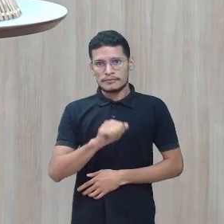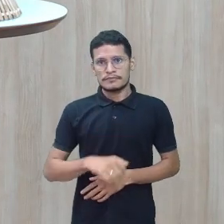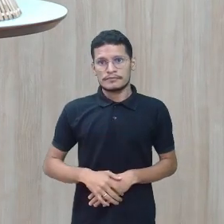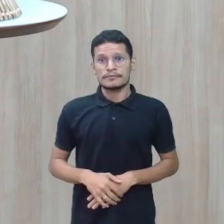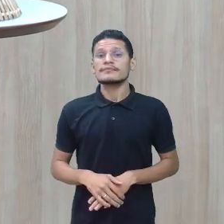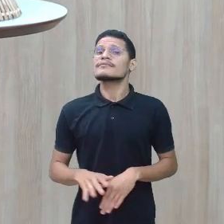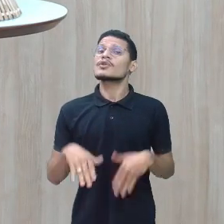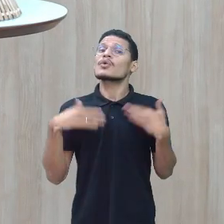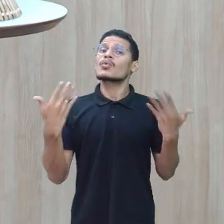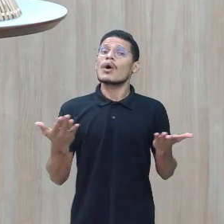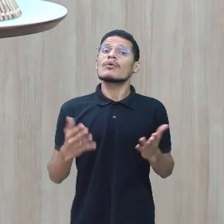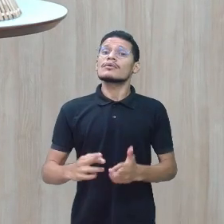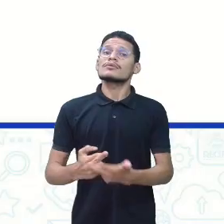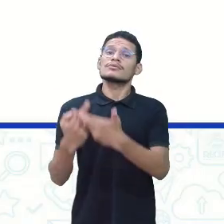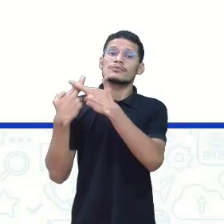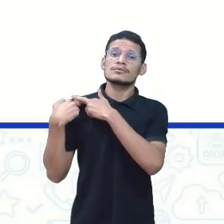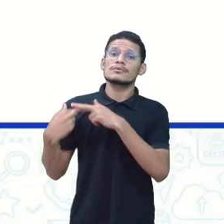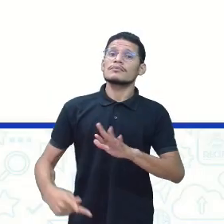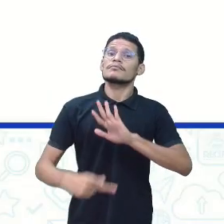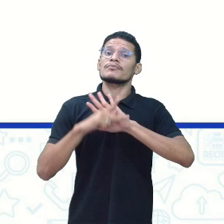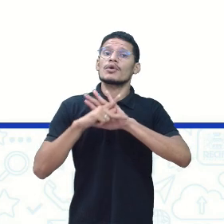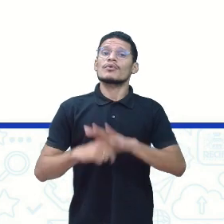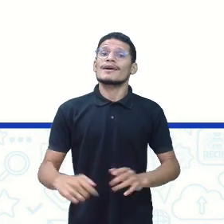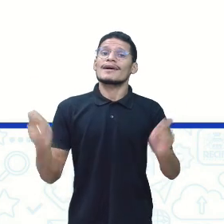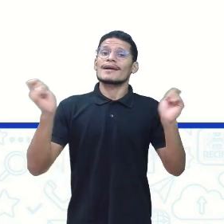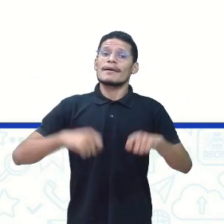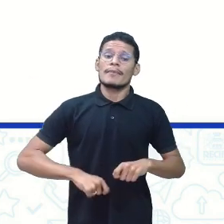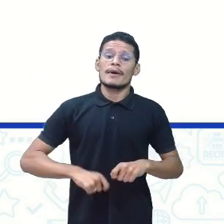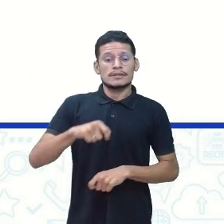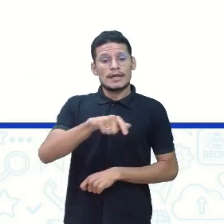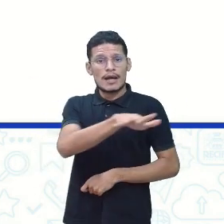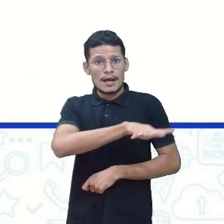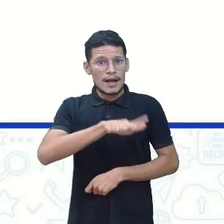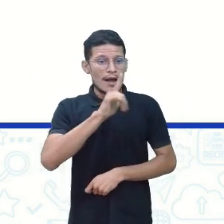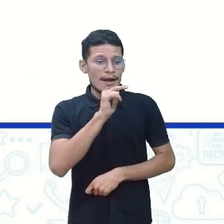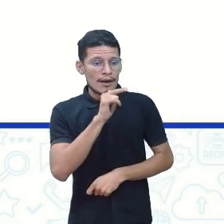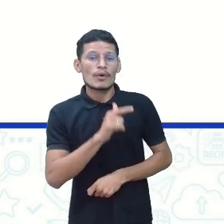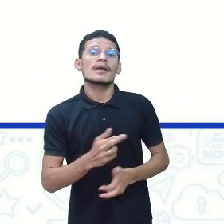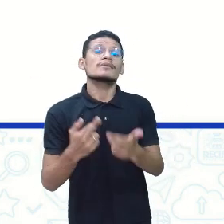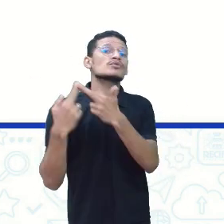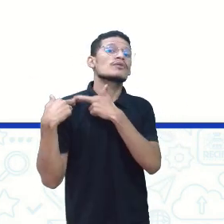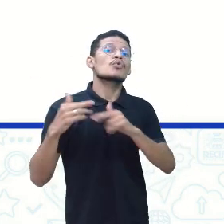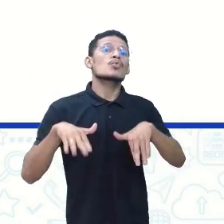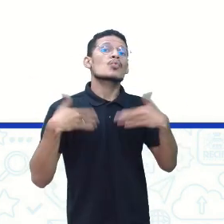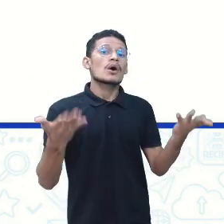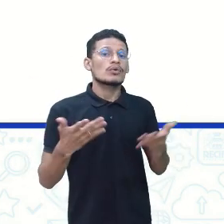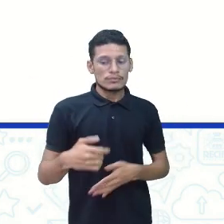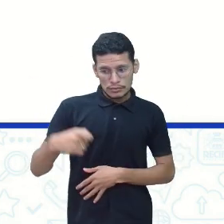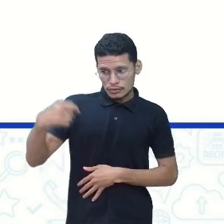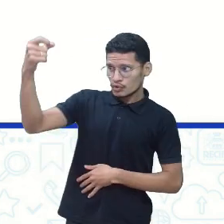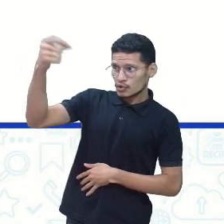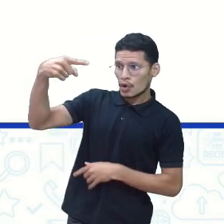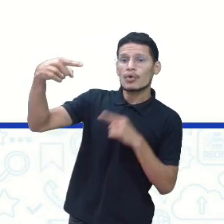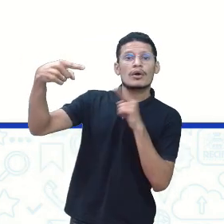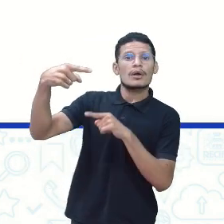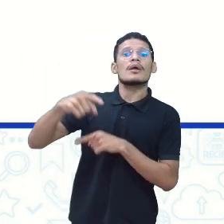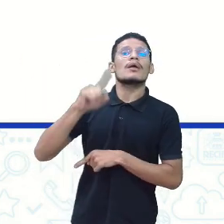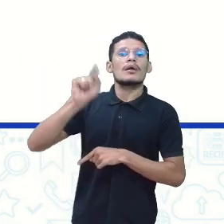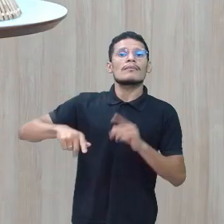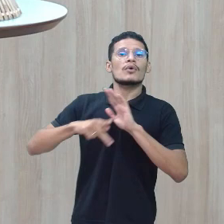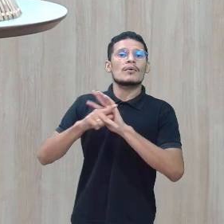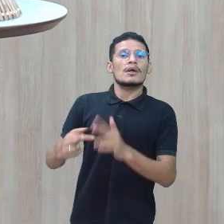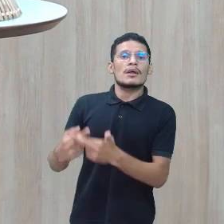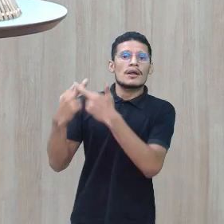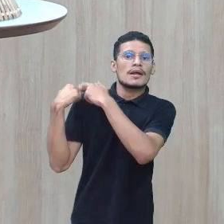Quem será o grande responsável para o ciclo da água? Então, o Sol. O Sol é o grande